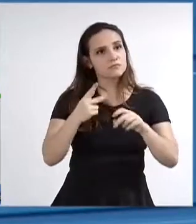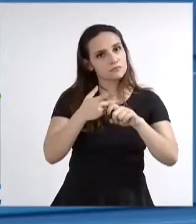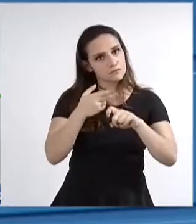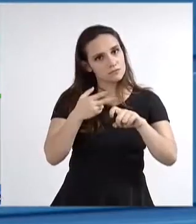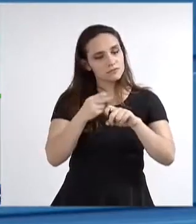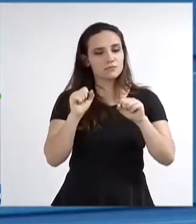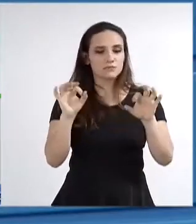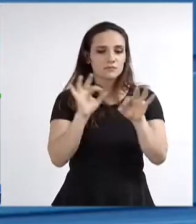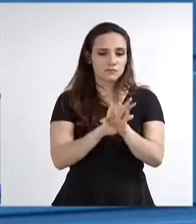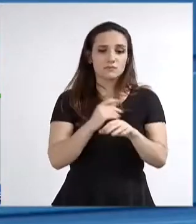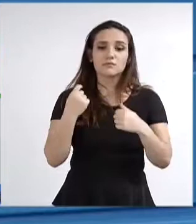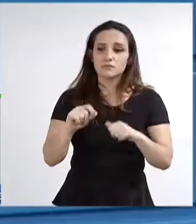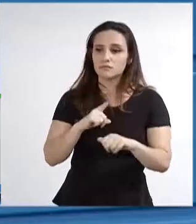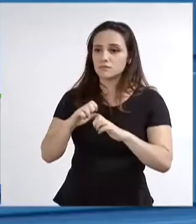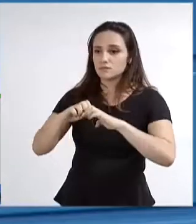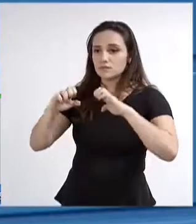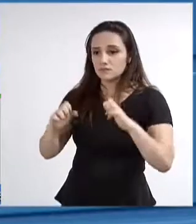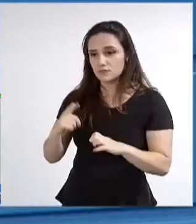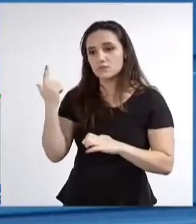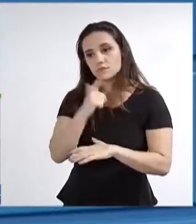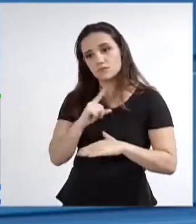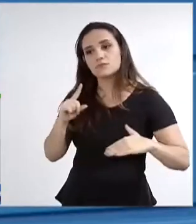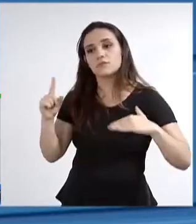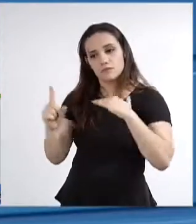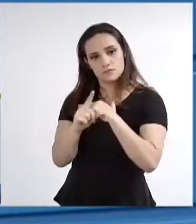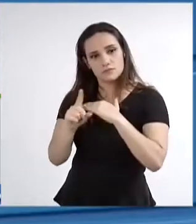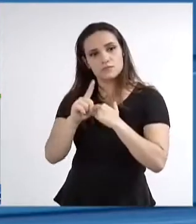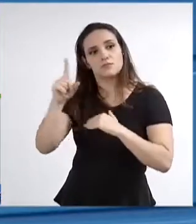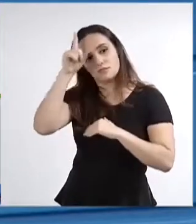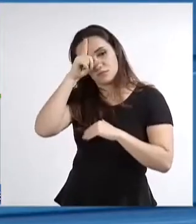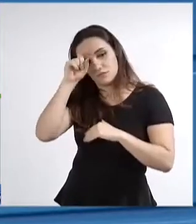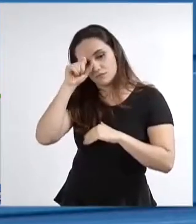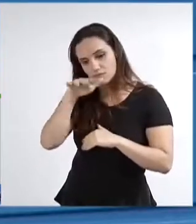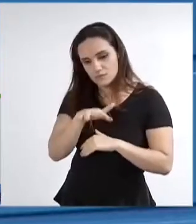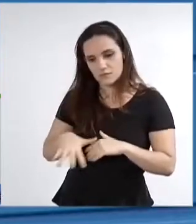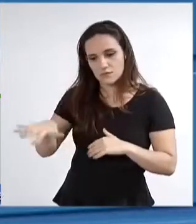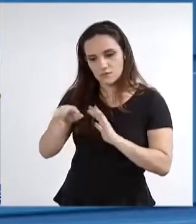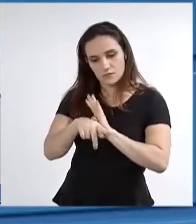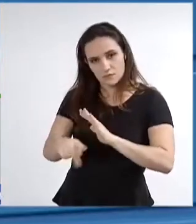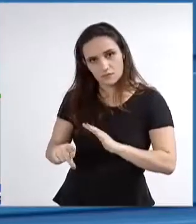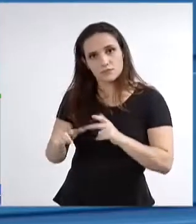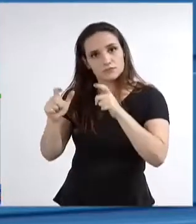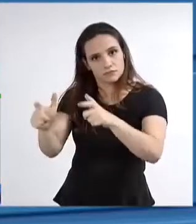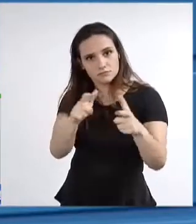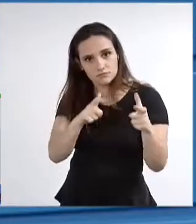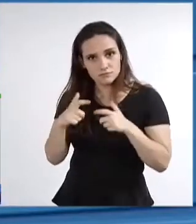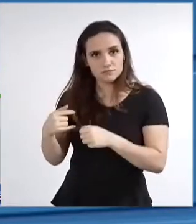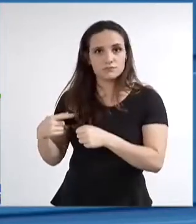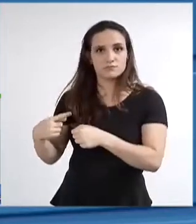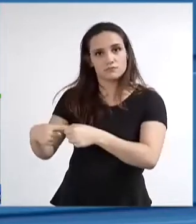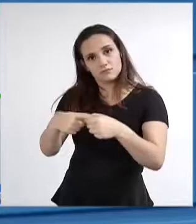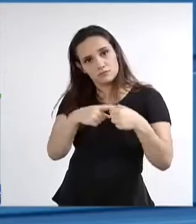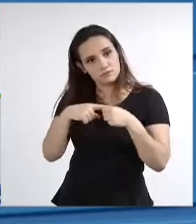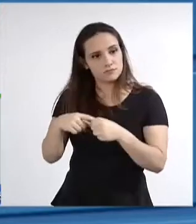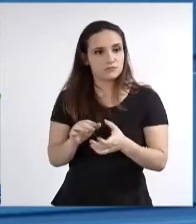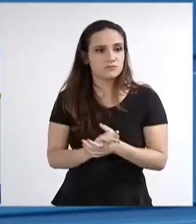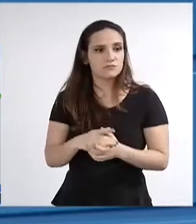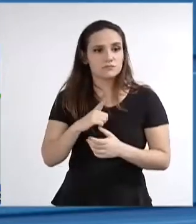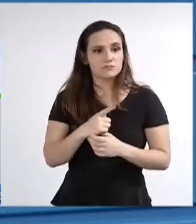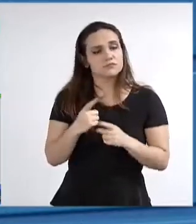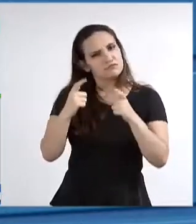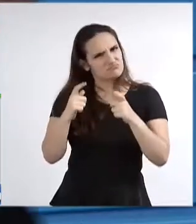passar, ter uma estrutura ali nos hospitais locais dos municípios, ou